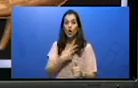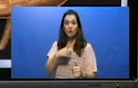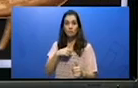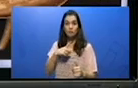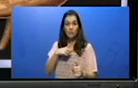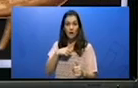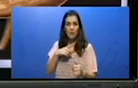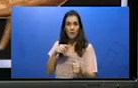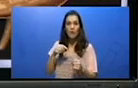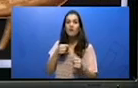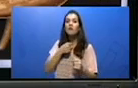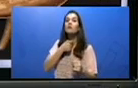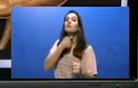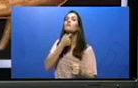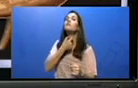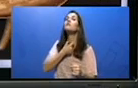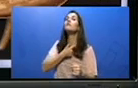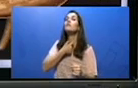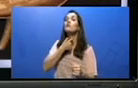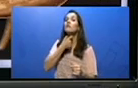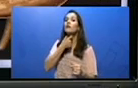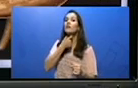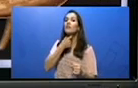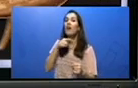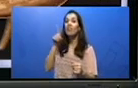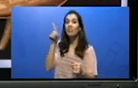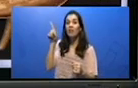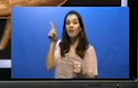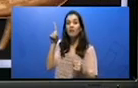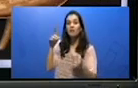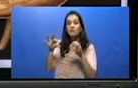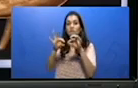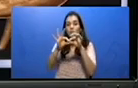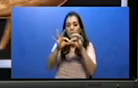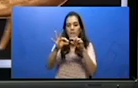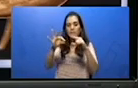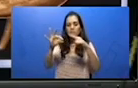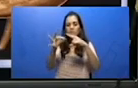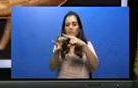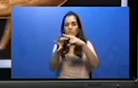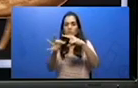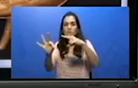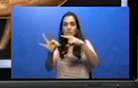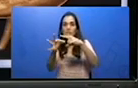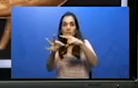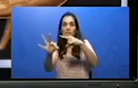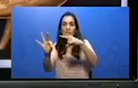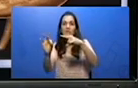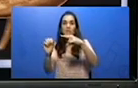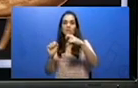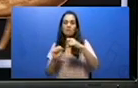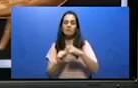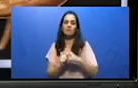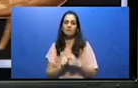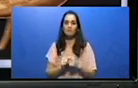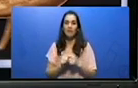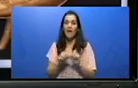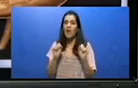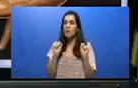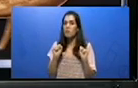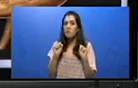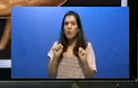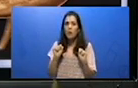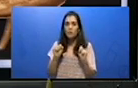faringe. Faringe é uma estrutura que nós temos aqui na garganta, um pouco abaixo, e essa faringe desse animal é protáctil, ou seja, ela